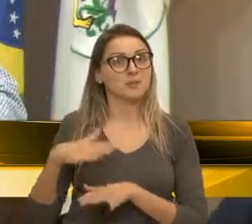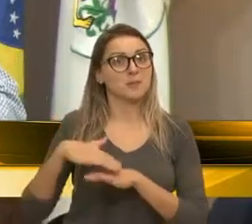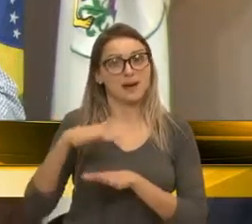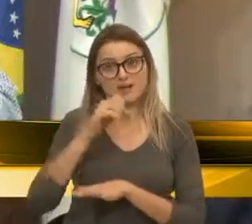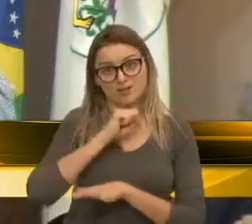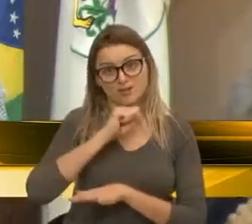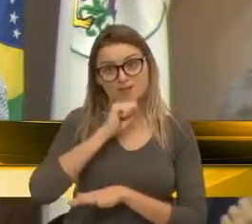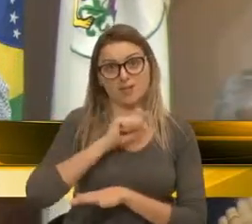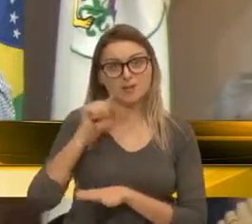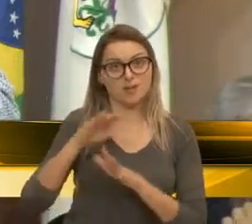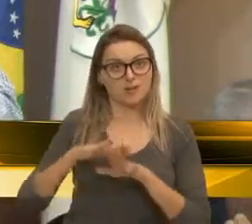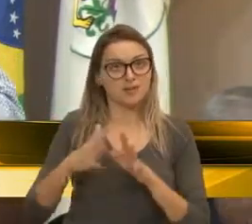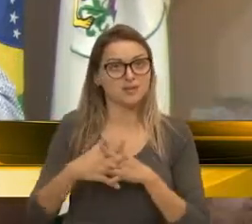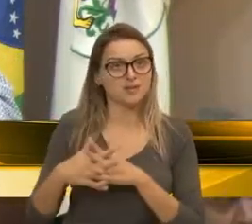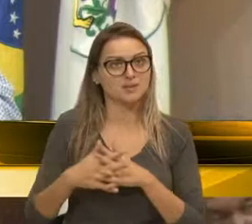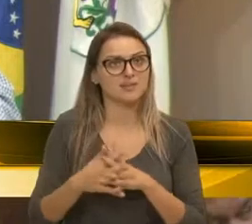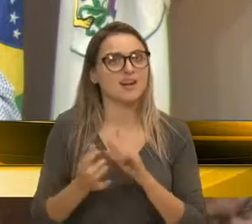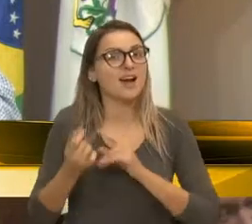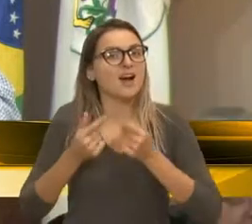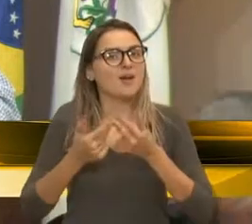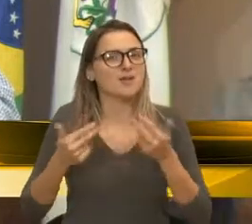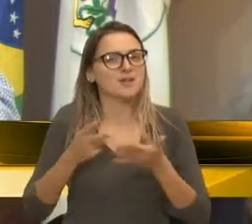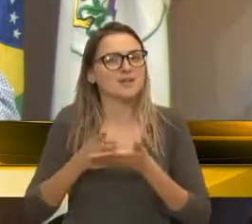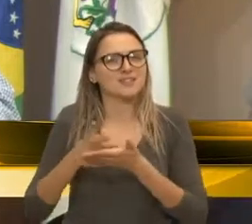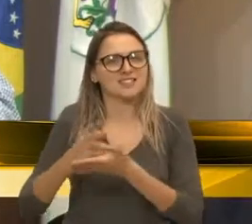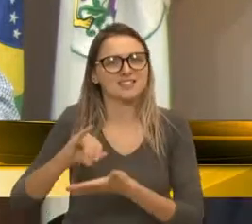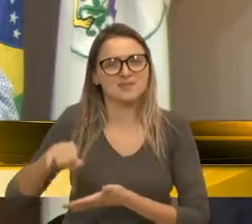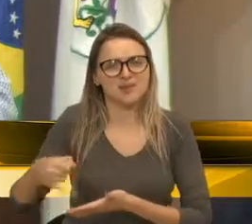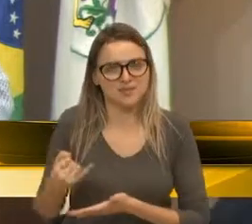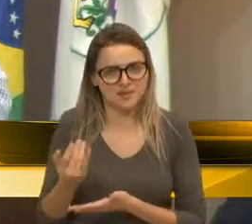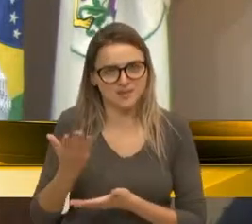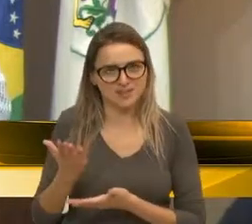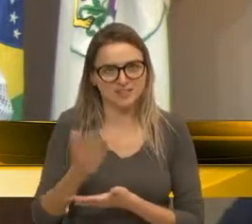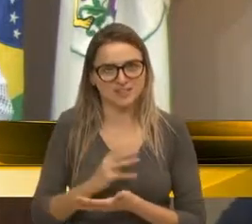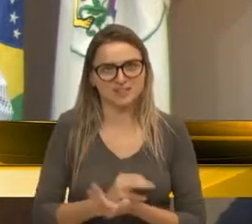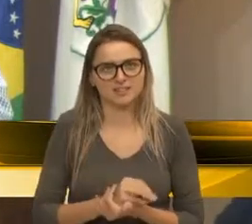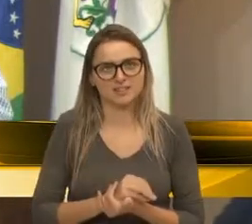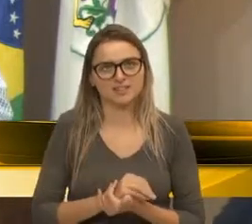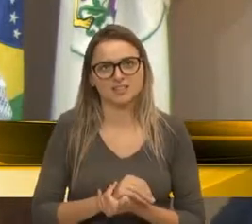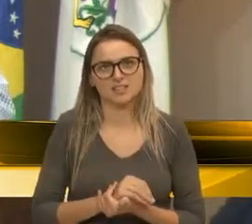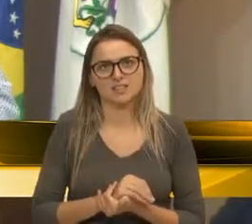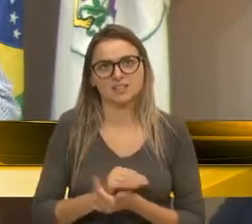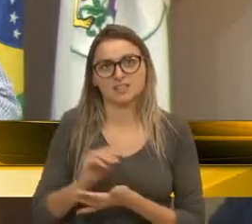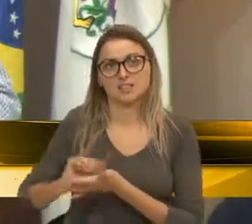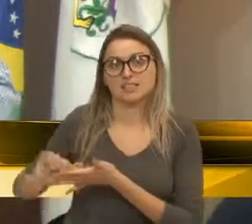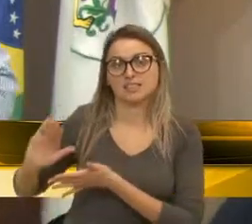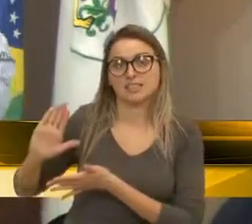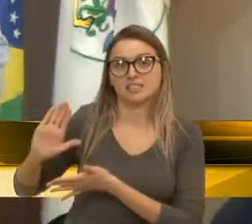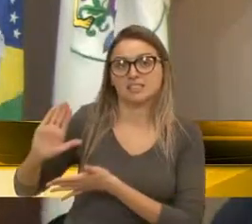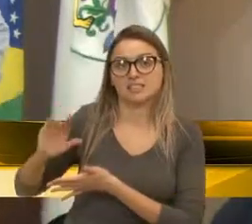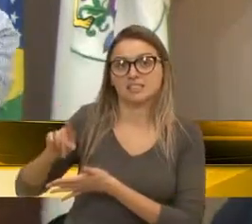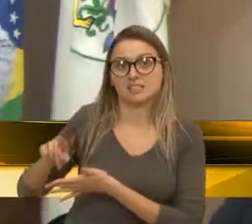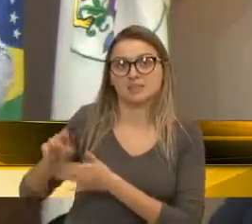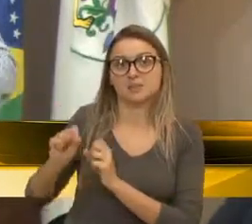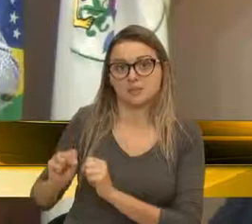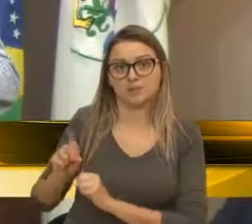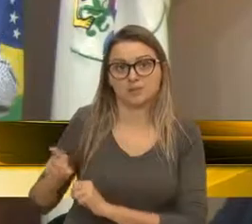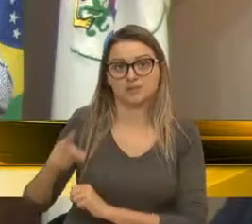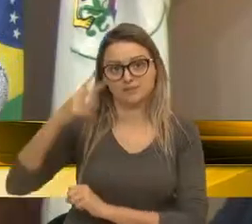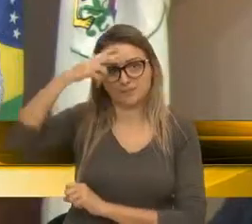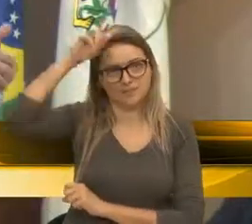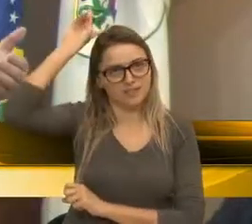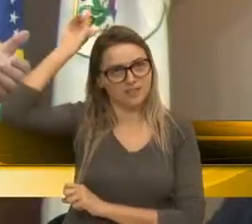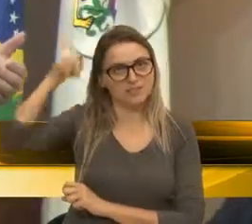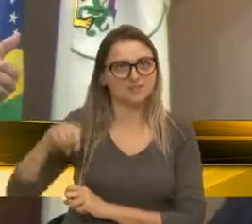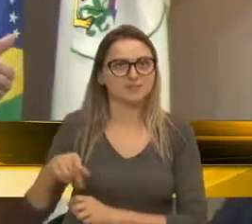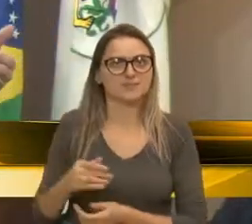o negócio, mas alguma coisa sempre se aproveita, né, vereador? Muito obrigado a todos, agradeço ao vereador Edson, e eu